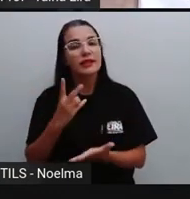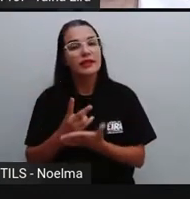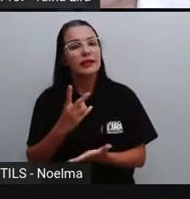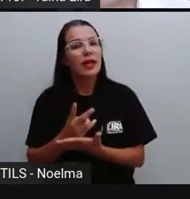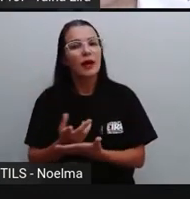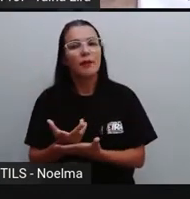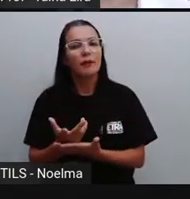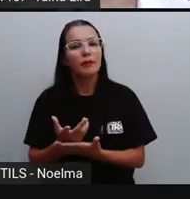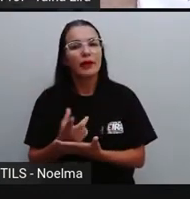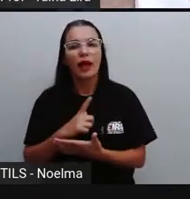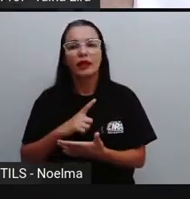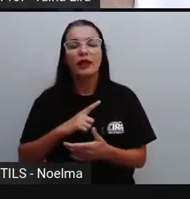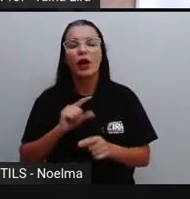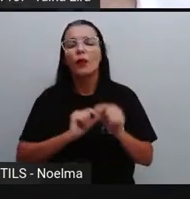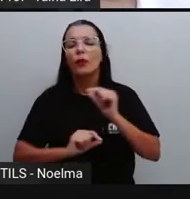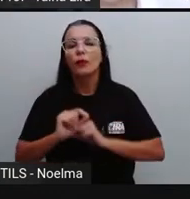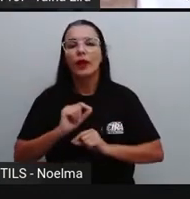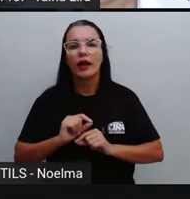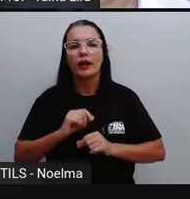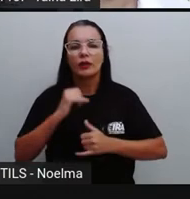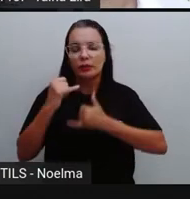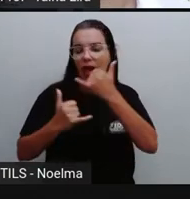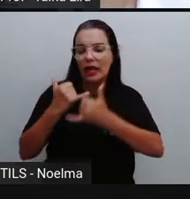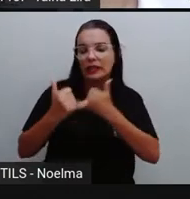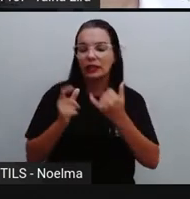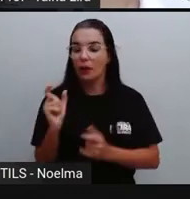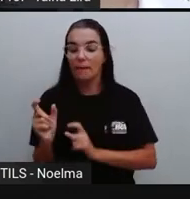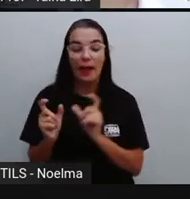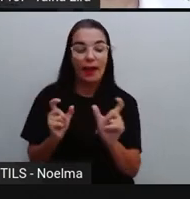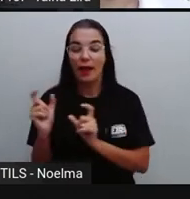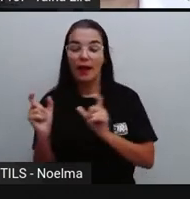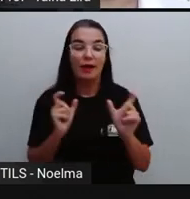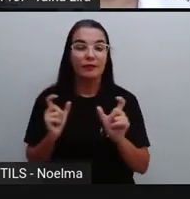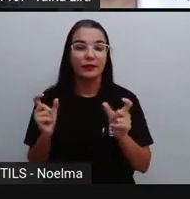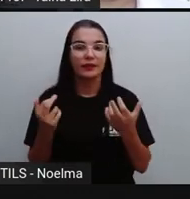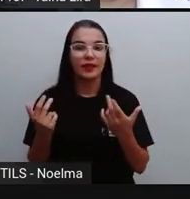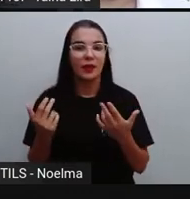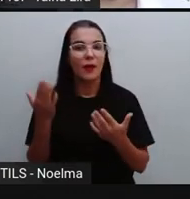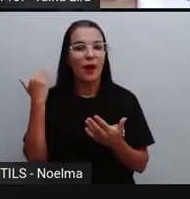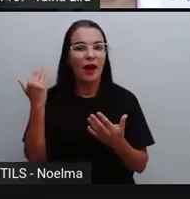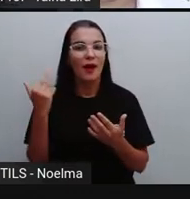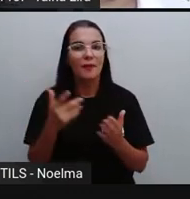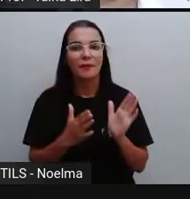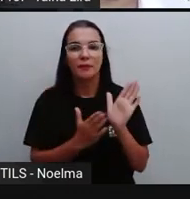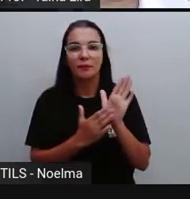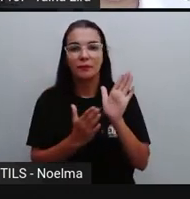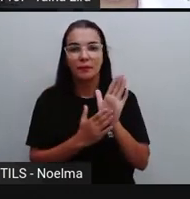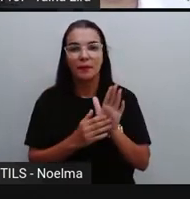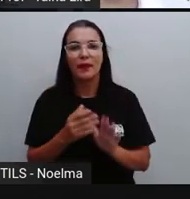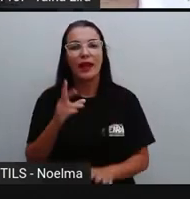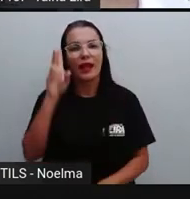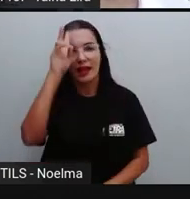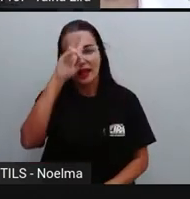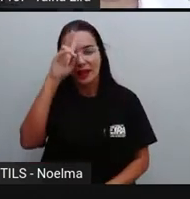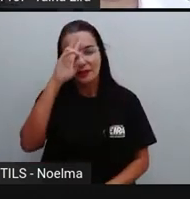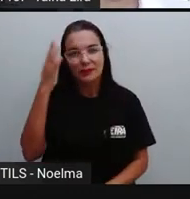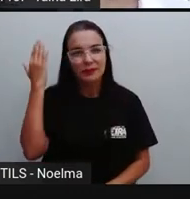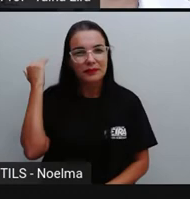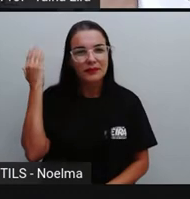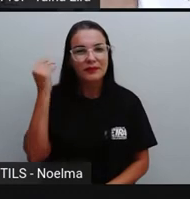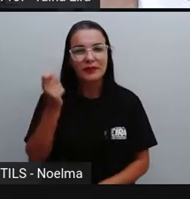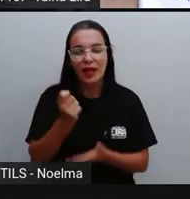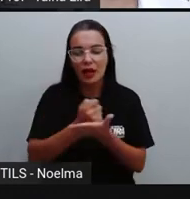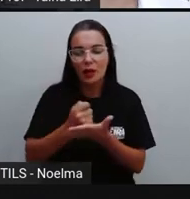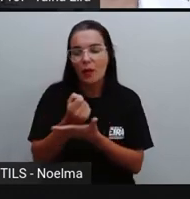ó, trocadilhos, jogo de palavras, como a gente viu lá na campanha do Doril. Lembram? O